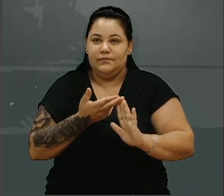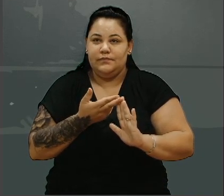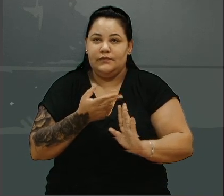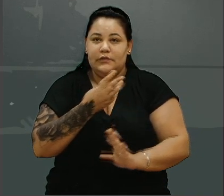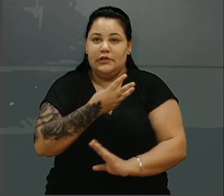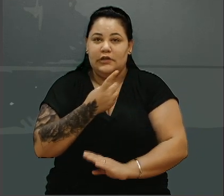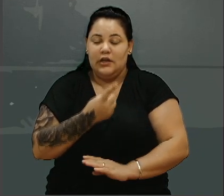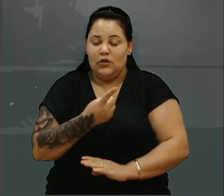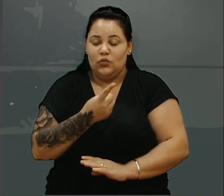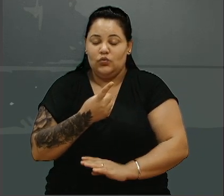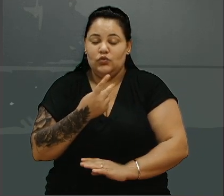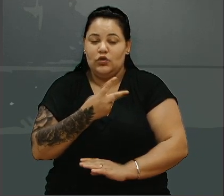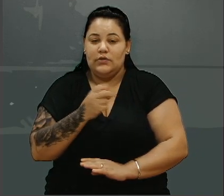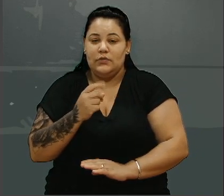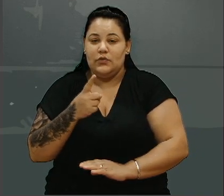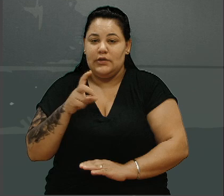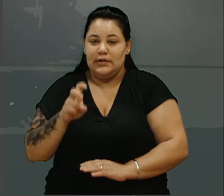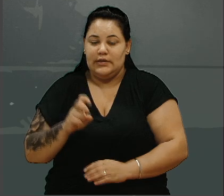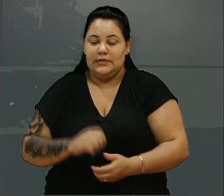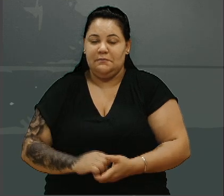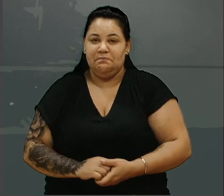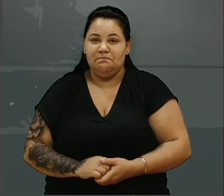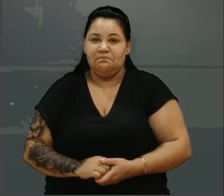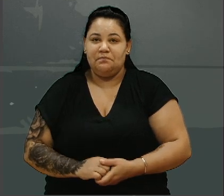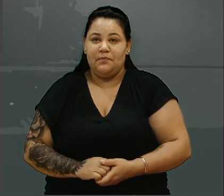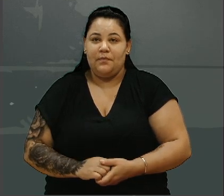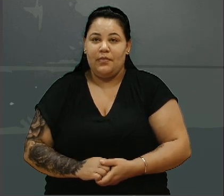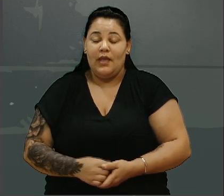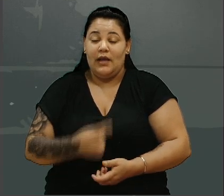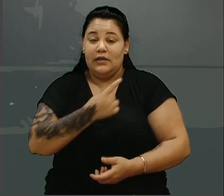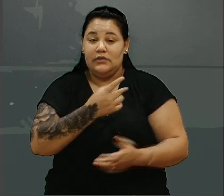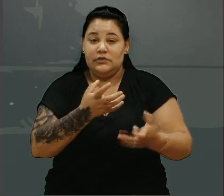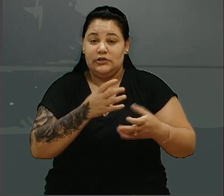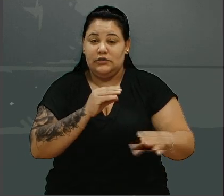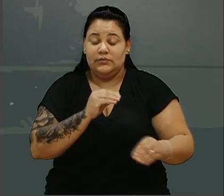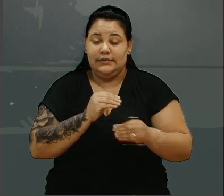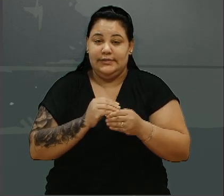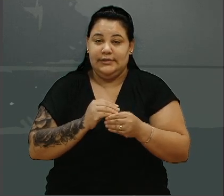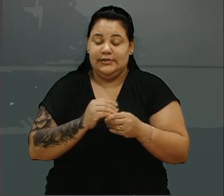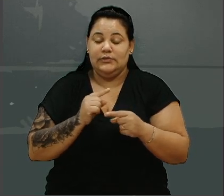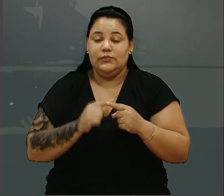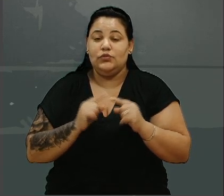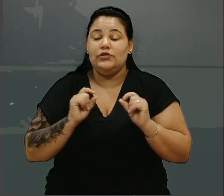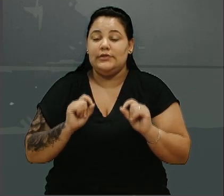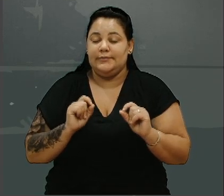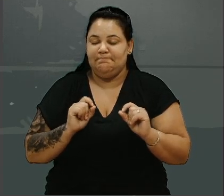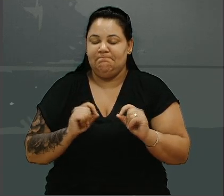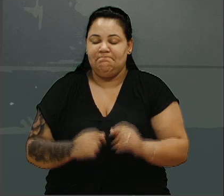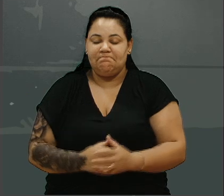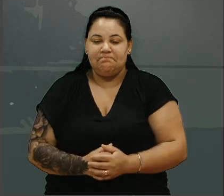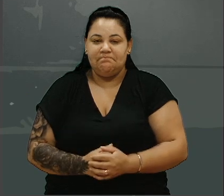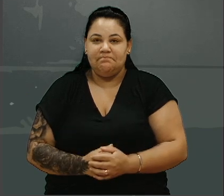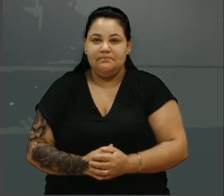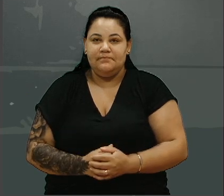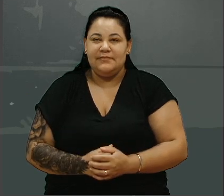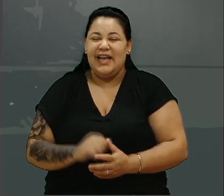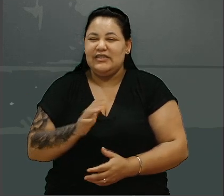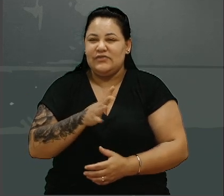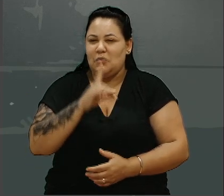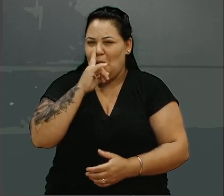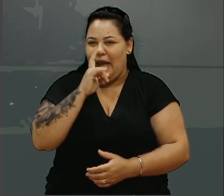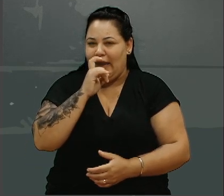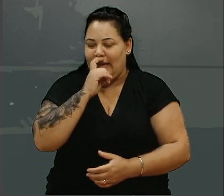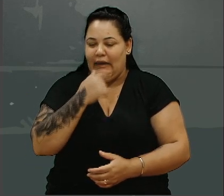2015. Aqui eu abro uma... que às vezes os pais querem, e eu acho que a gente